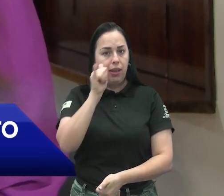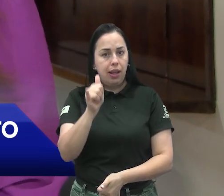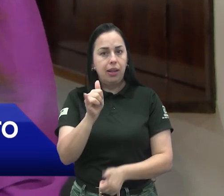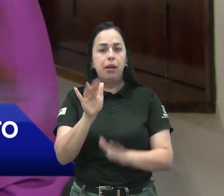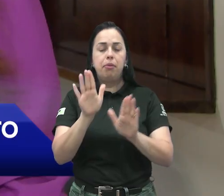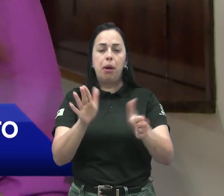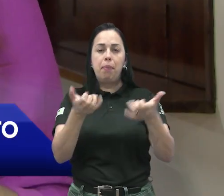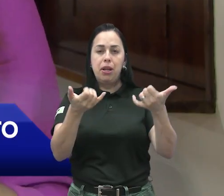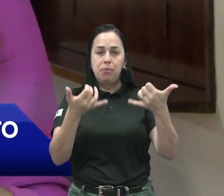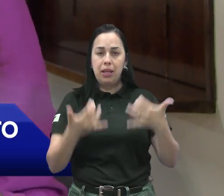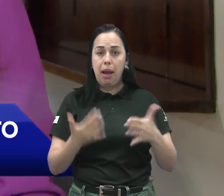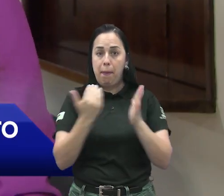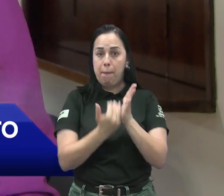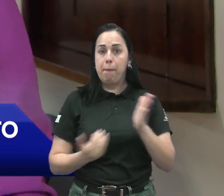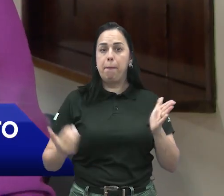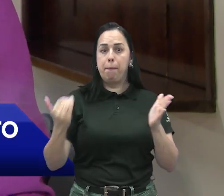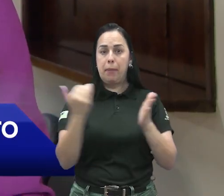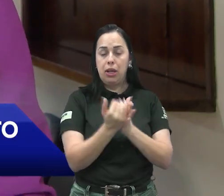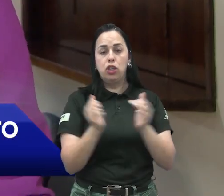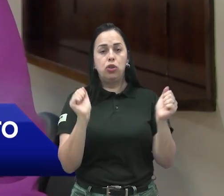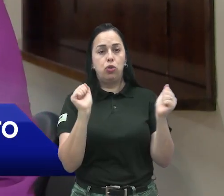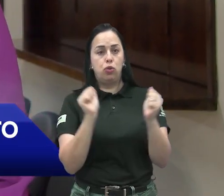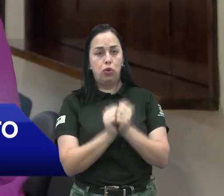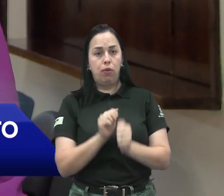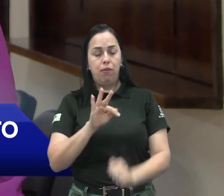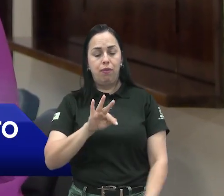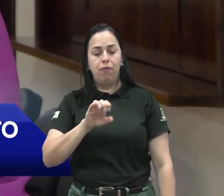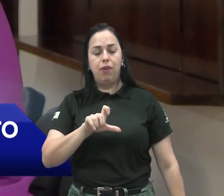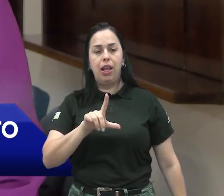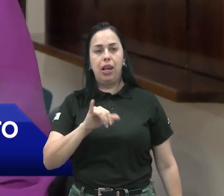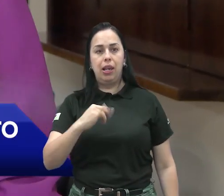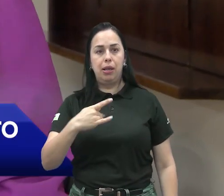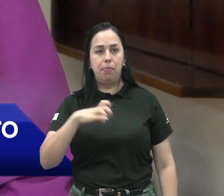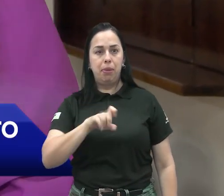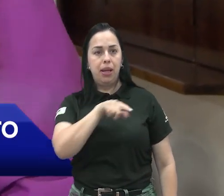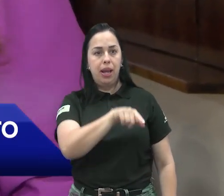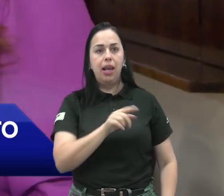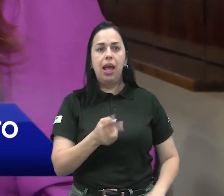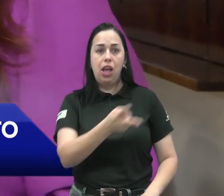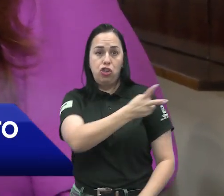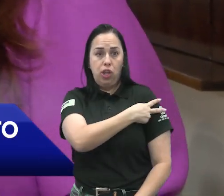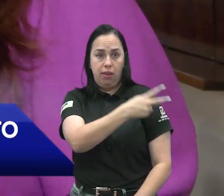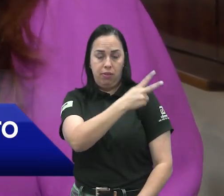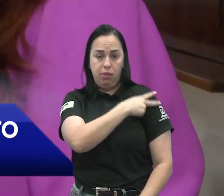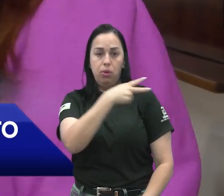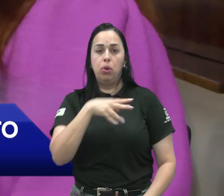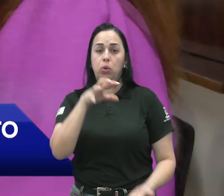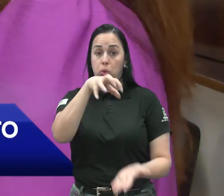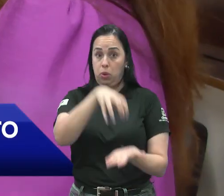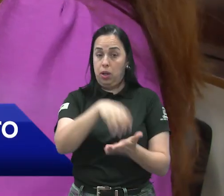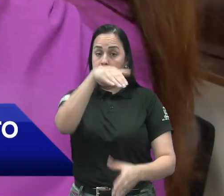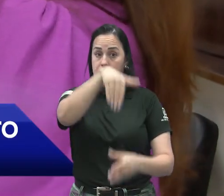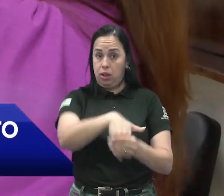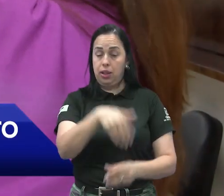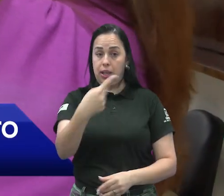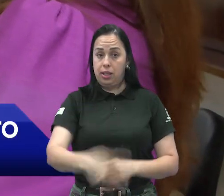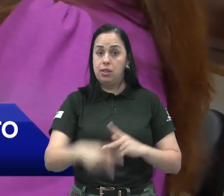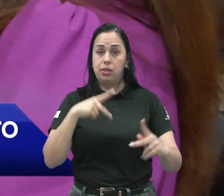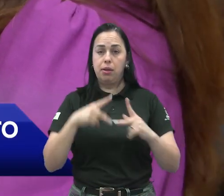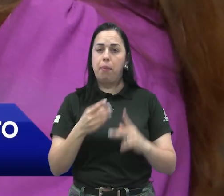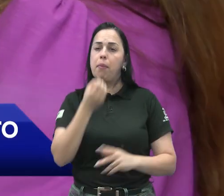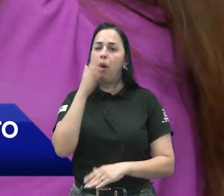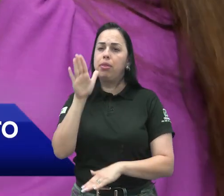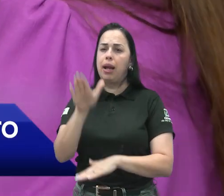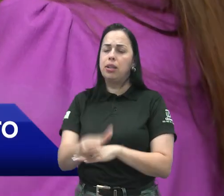a última hora. Para falar mais sobre este assunto, eu estou aqui com o Felipe Moratori, chefe do cartório eleitoral de São José dos Campos. Boa